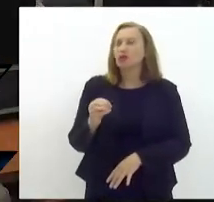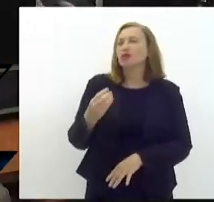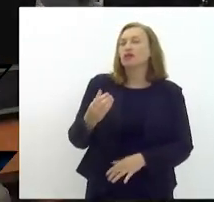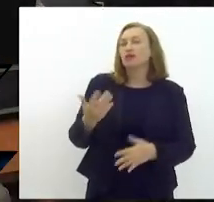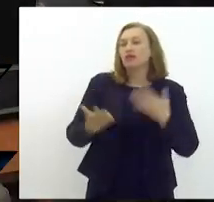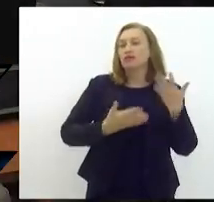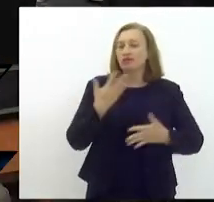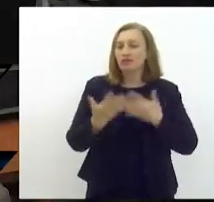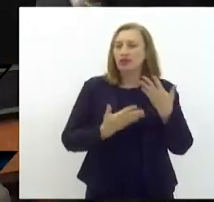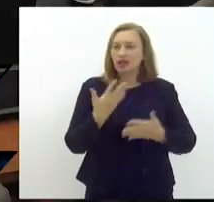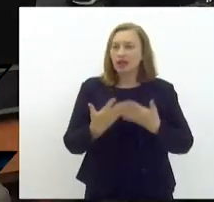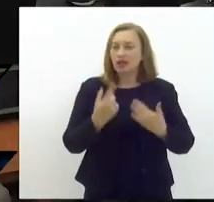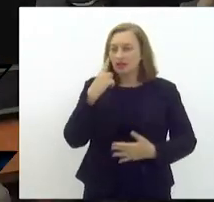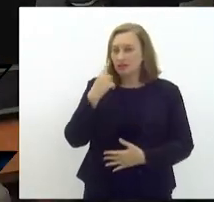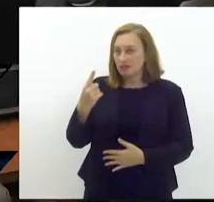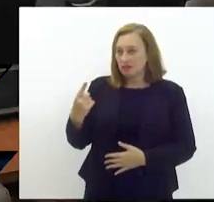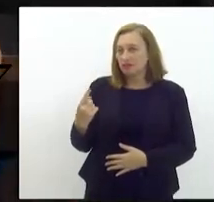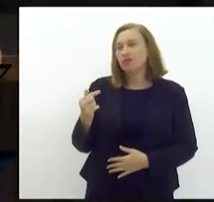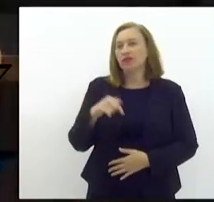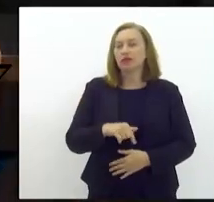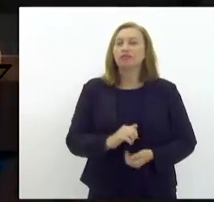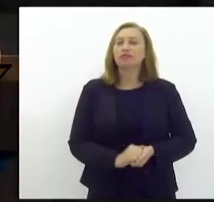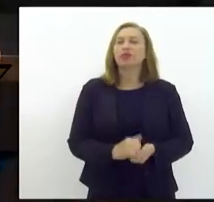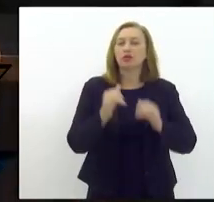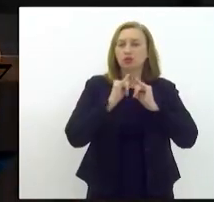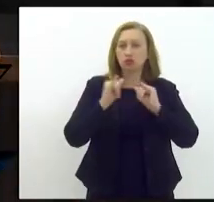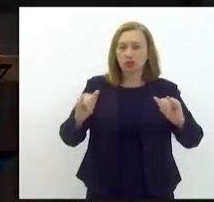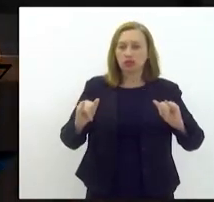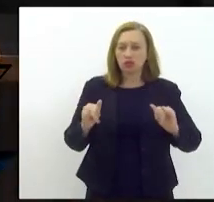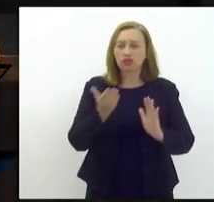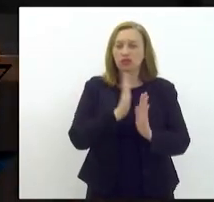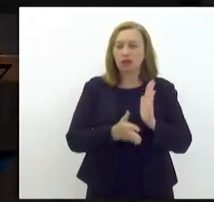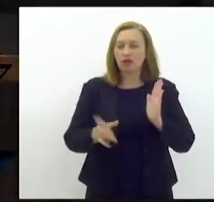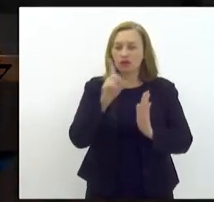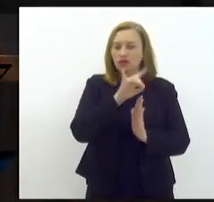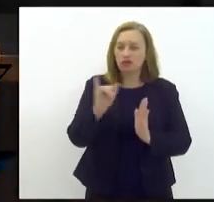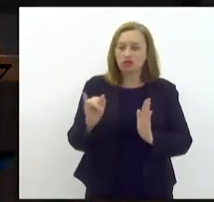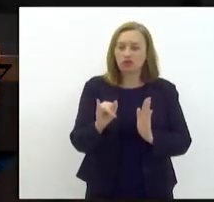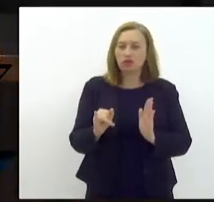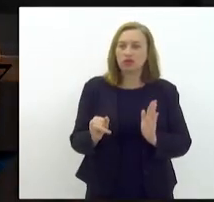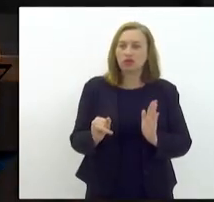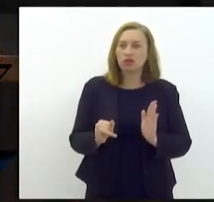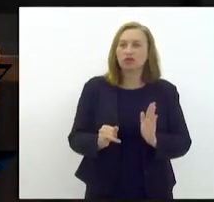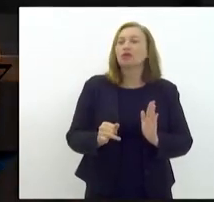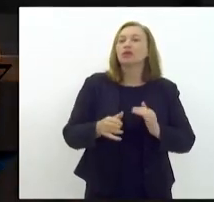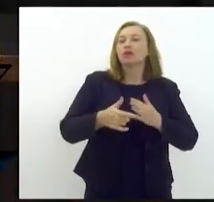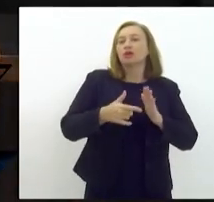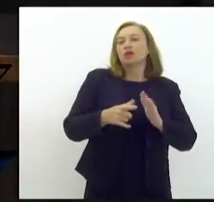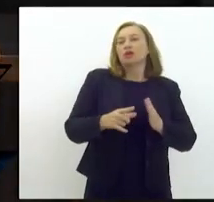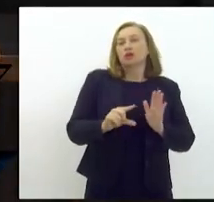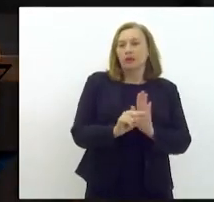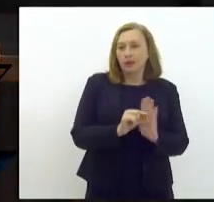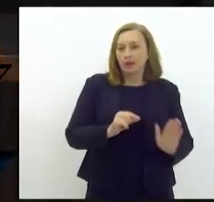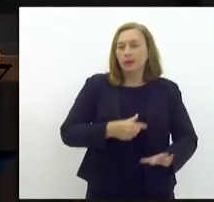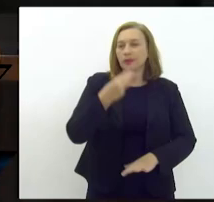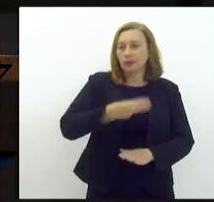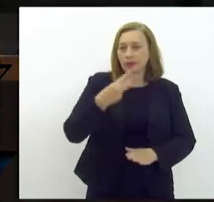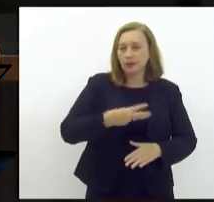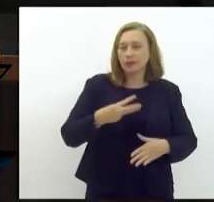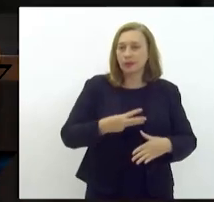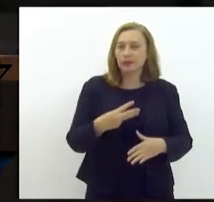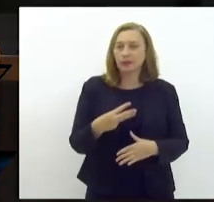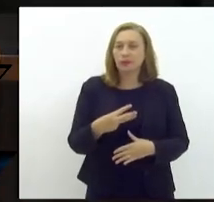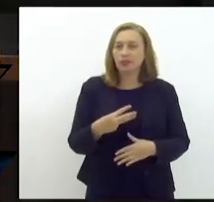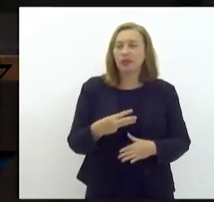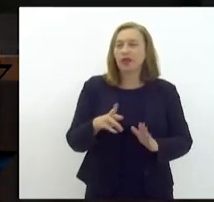feliz em Vila aqui anuncio incluídos na ordem do dia de acordo com parágrafo terceiro do artigo 47 do Regimento